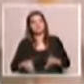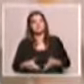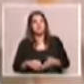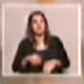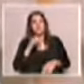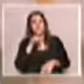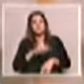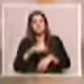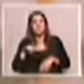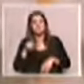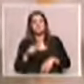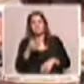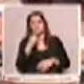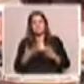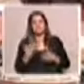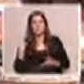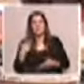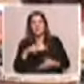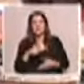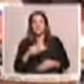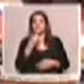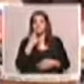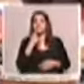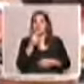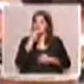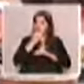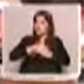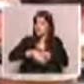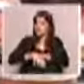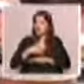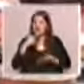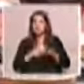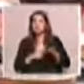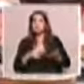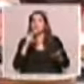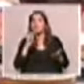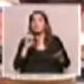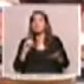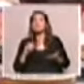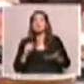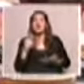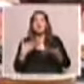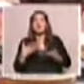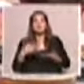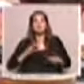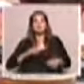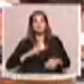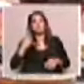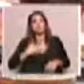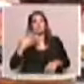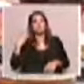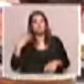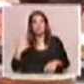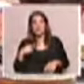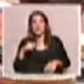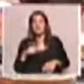isso que eles retiraram. E a dieta incluía a alimentação mediterrânea e incluía 30 gramas de queijo por dia. E nós nos chateávamos com o tipo de